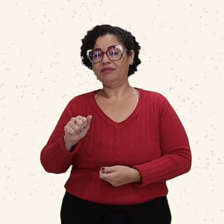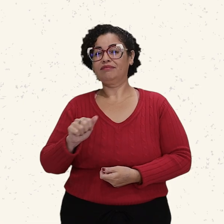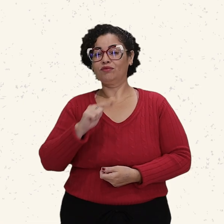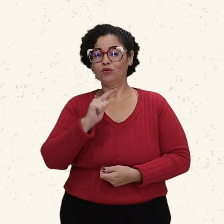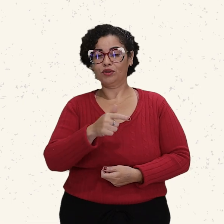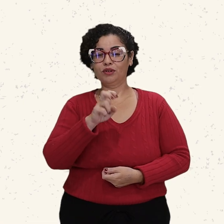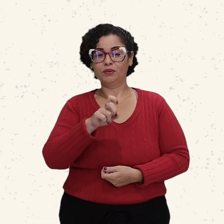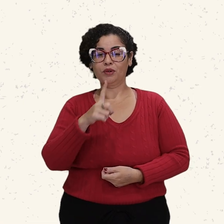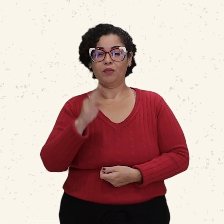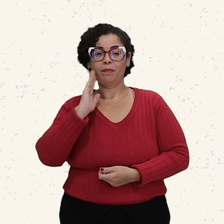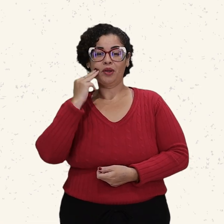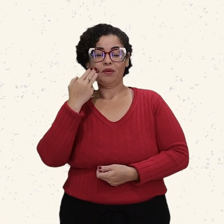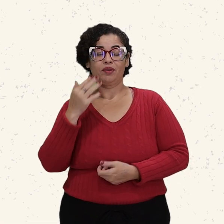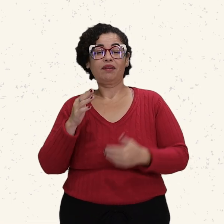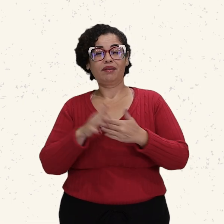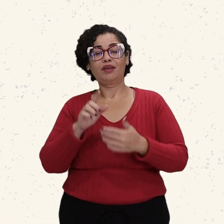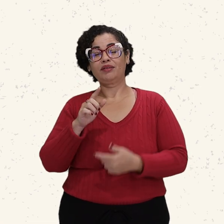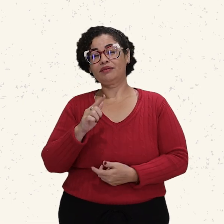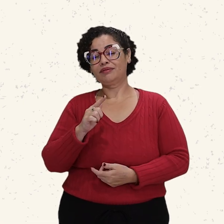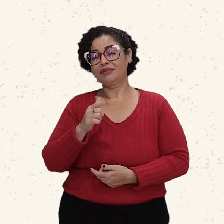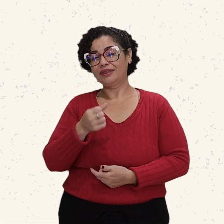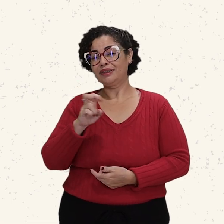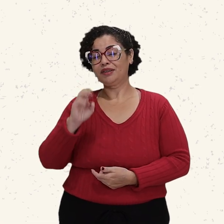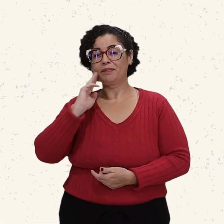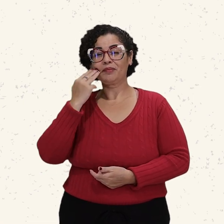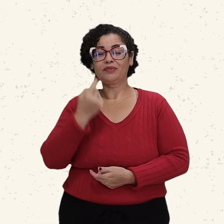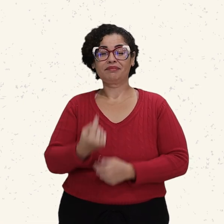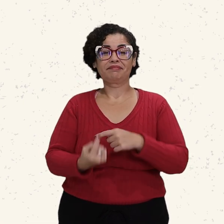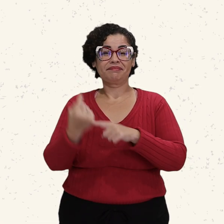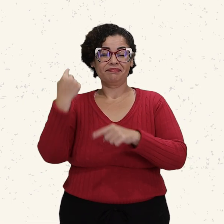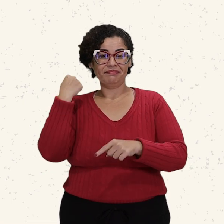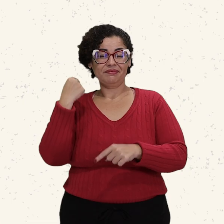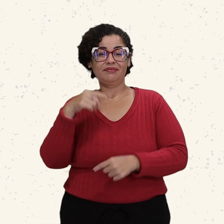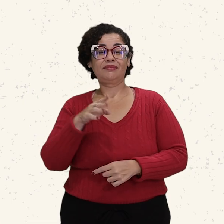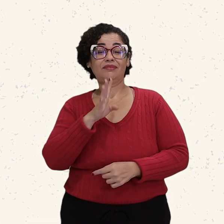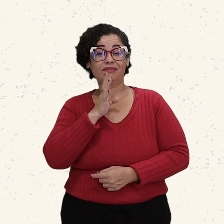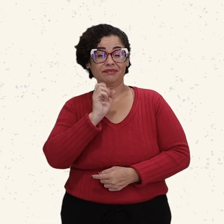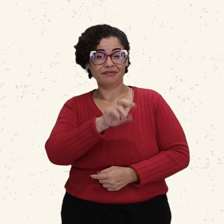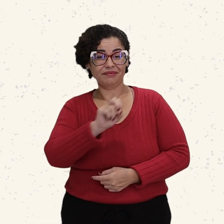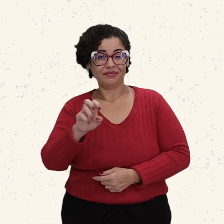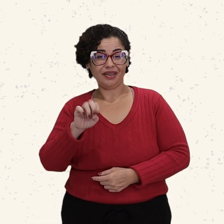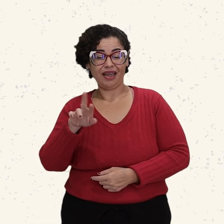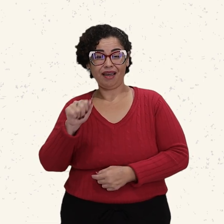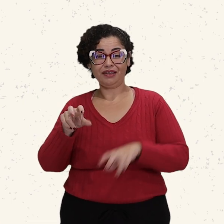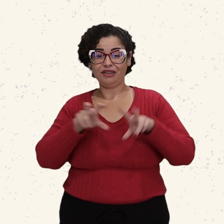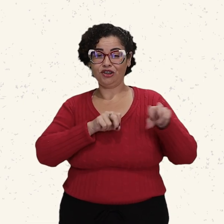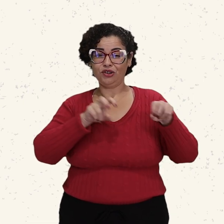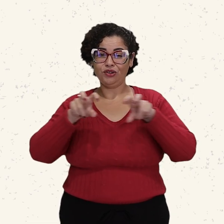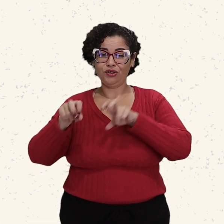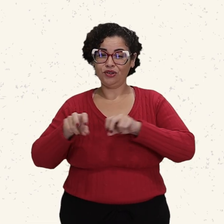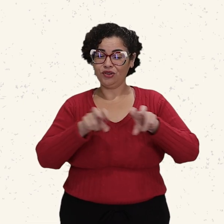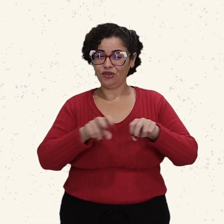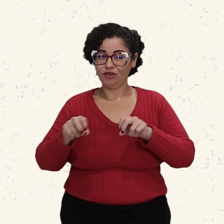milhões a 65,5 milhões de anos atrás. Conhecida como a Era dos Dinossauros, pois